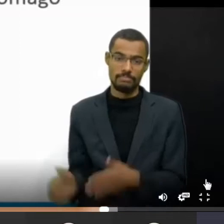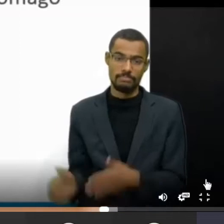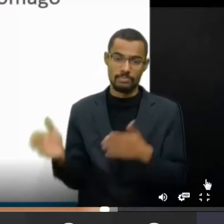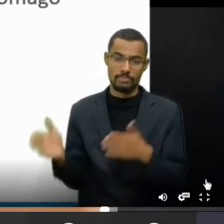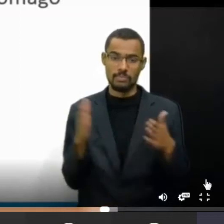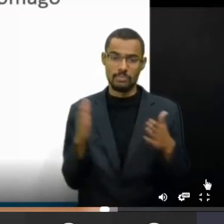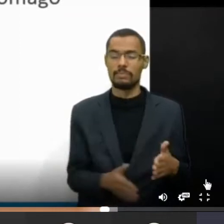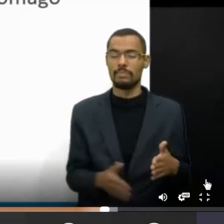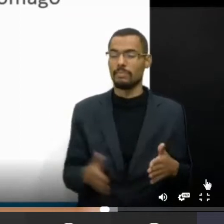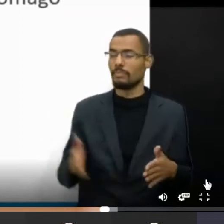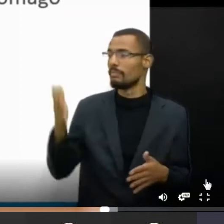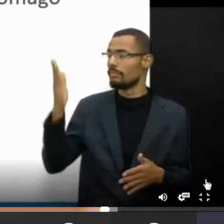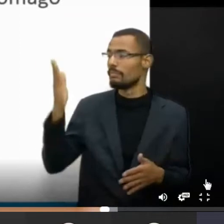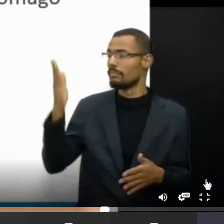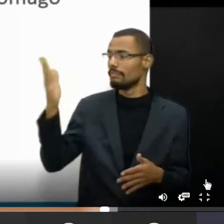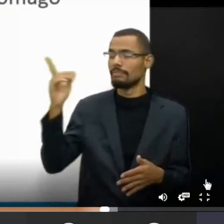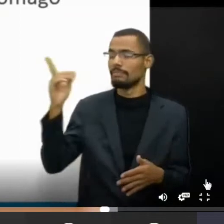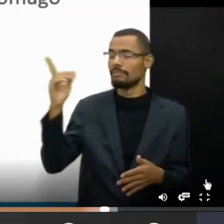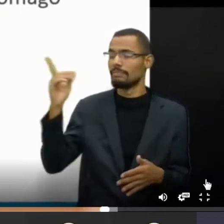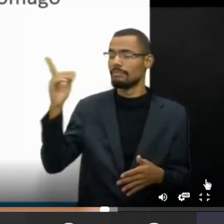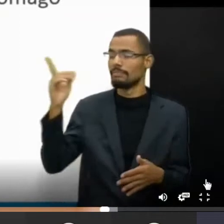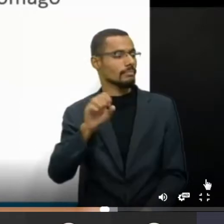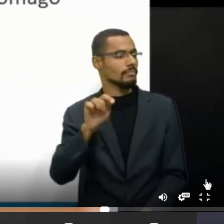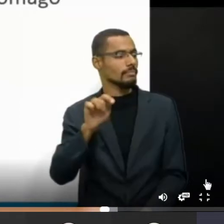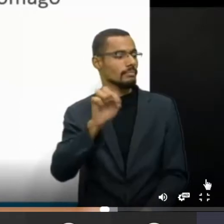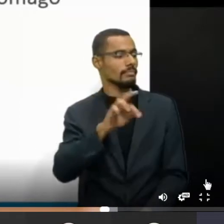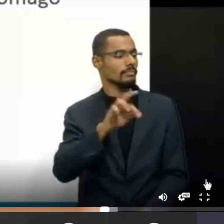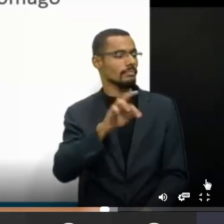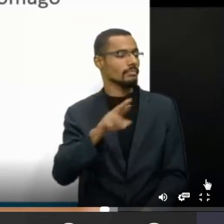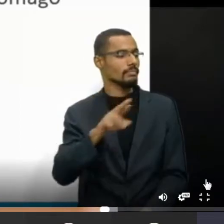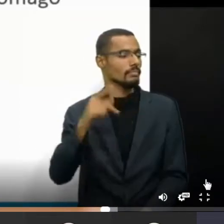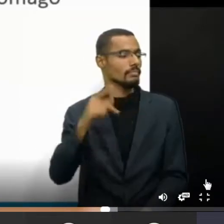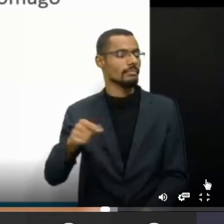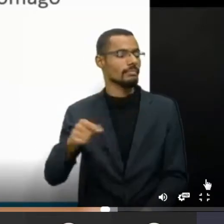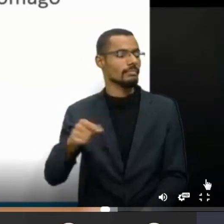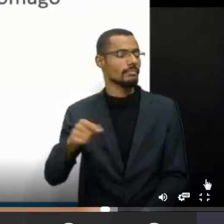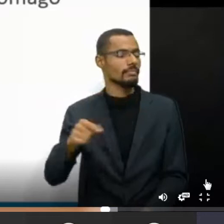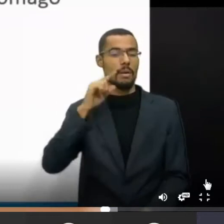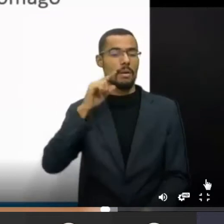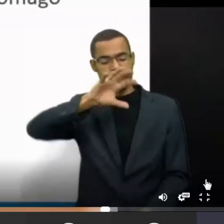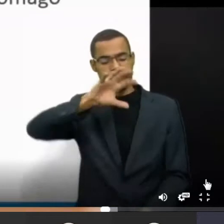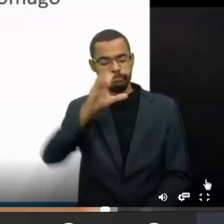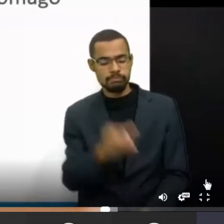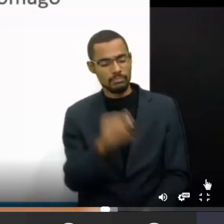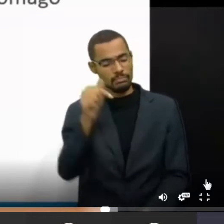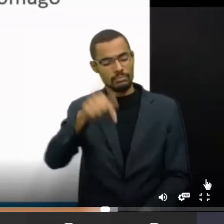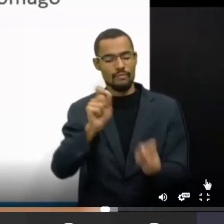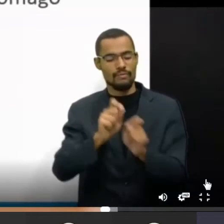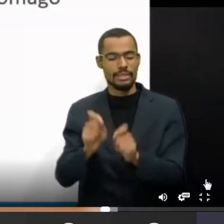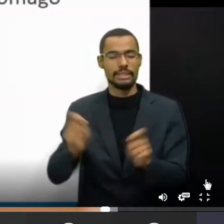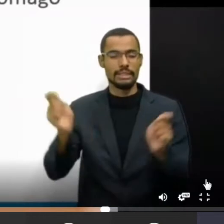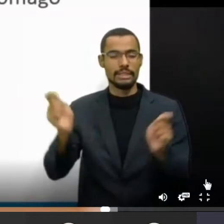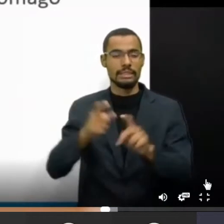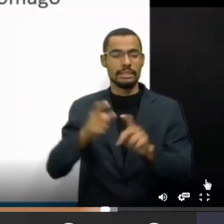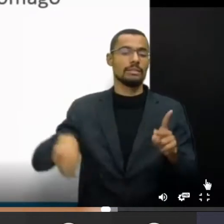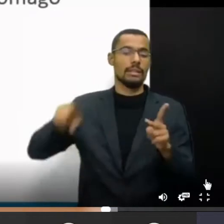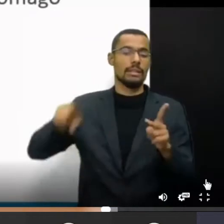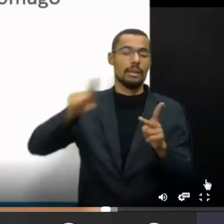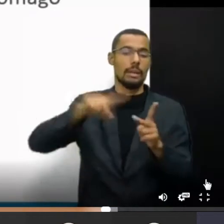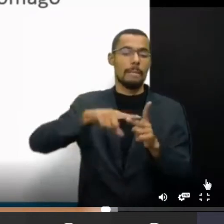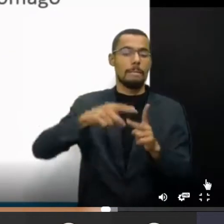Continuando o caminho, então esse esfíncter ele relaxa e esse alimento, esse bolo alimentar, ele passa então para